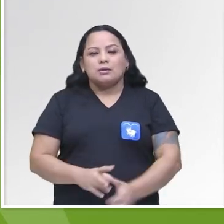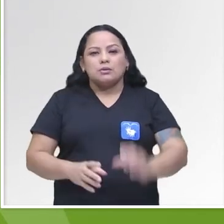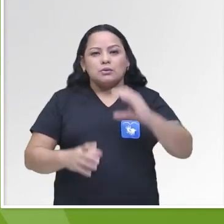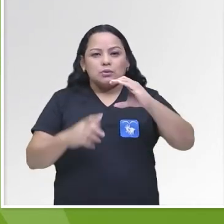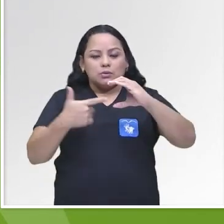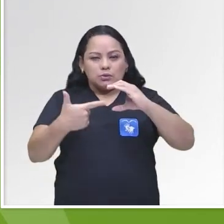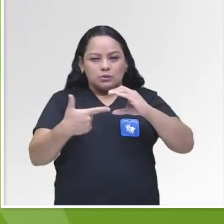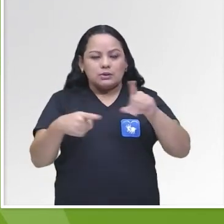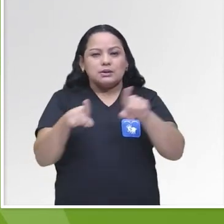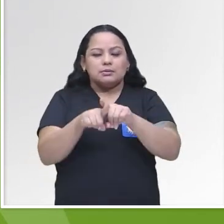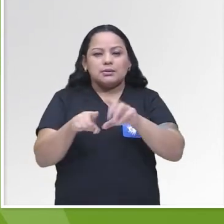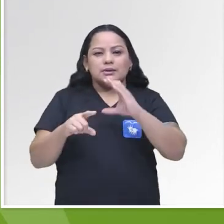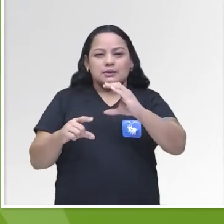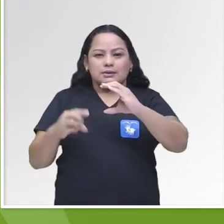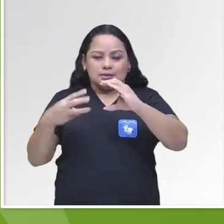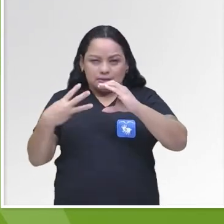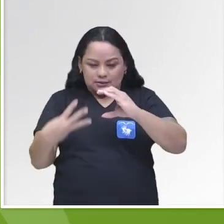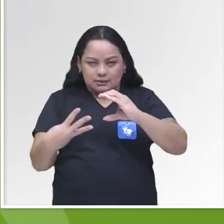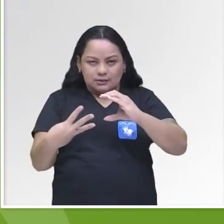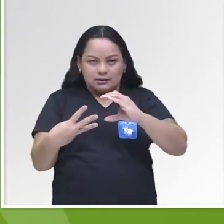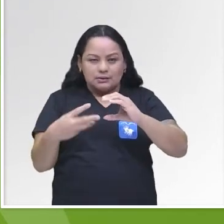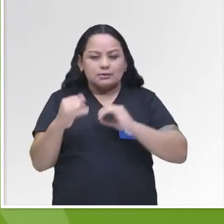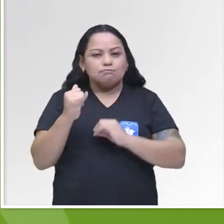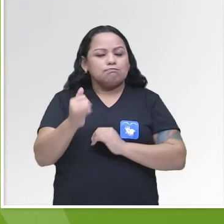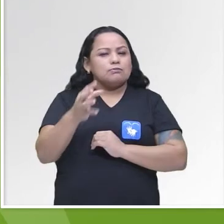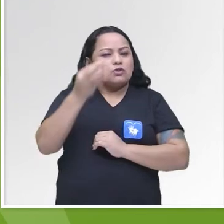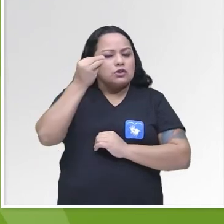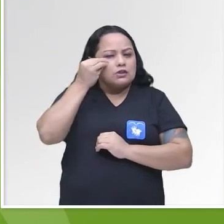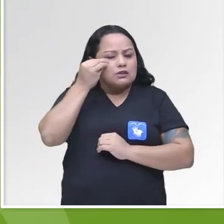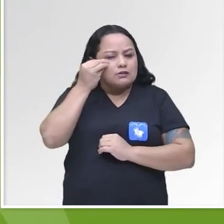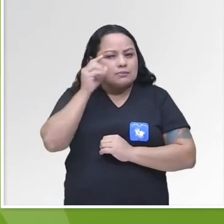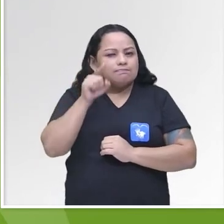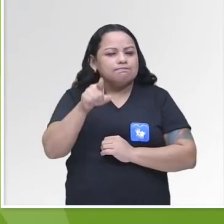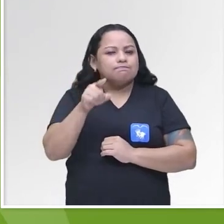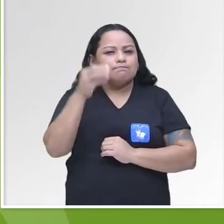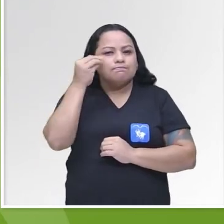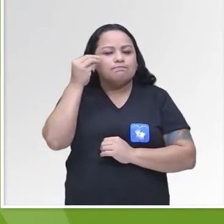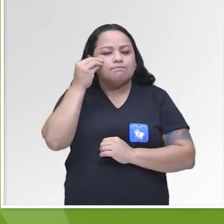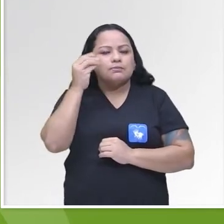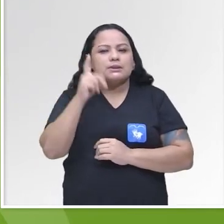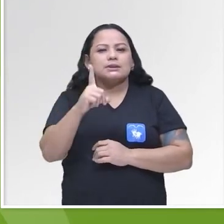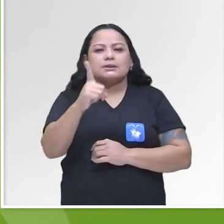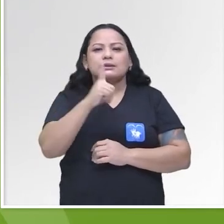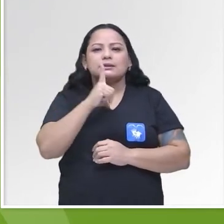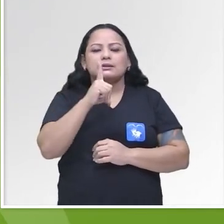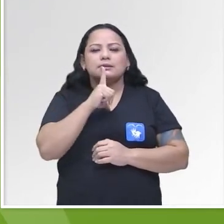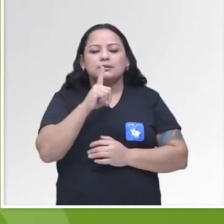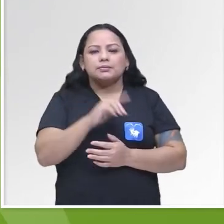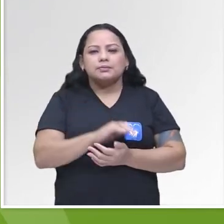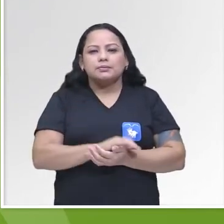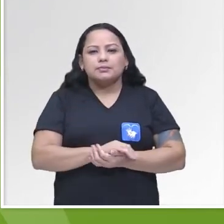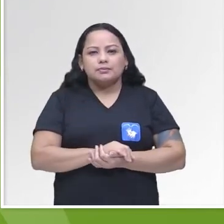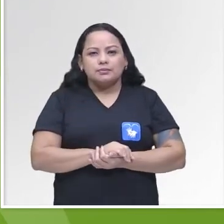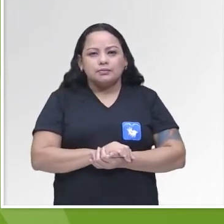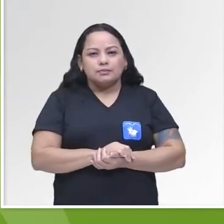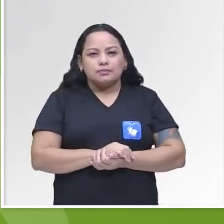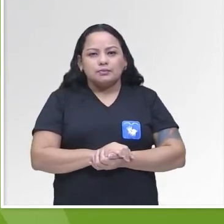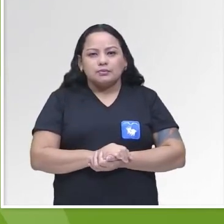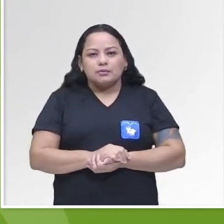2 e 3, observem vocês que tem